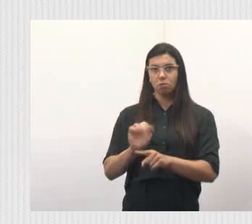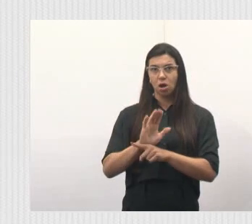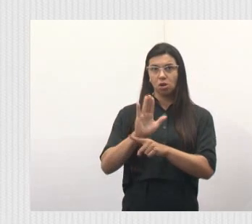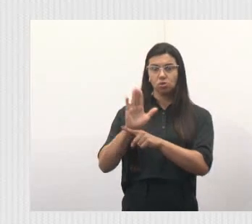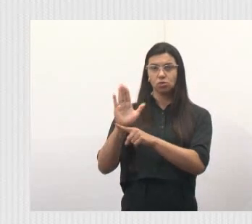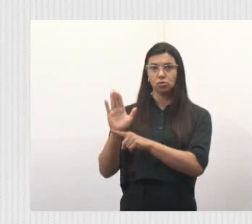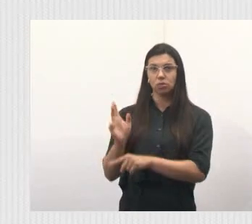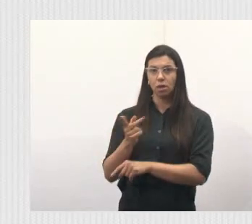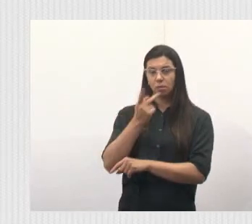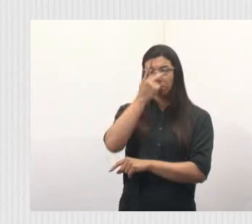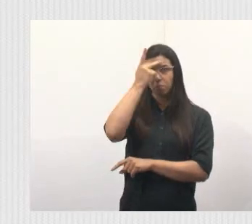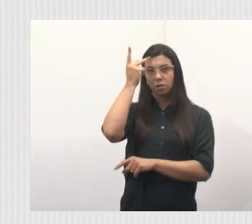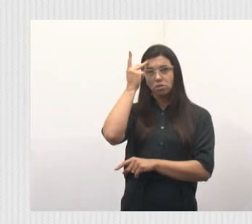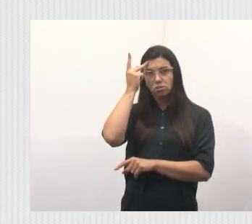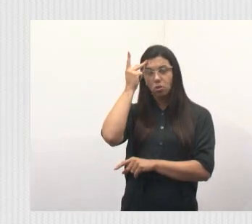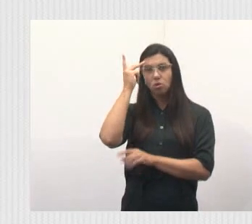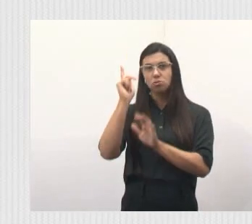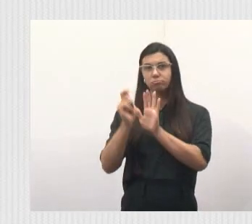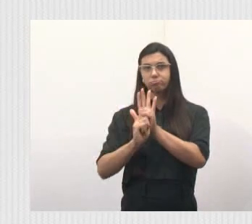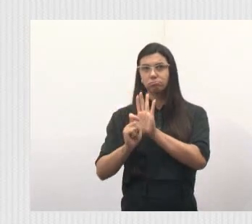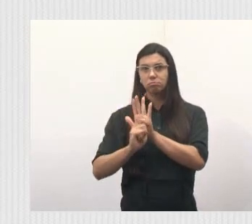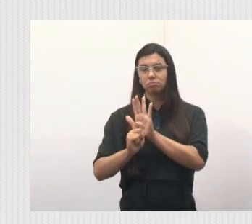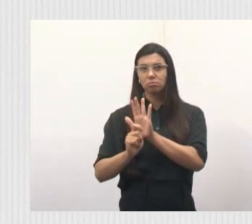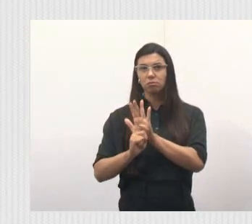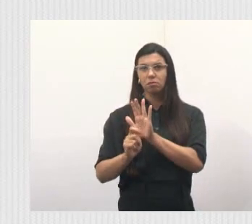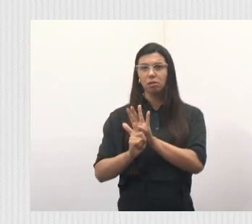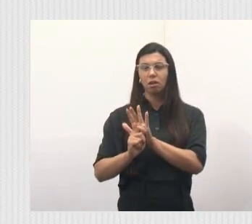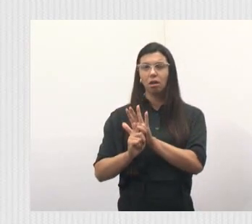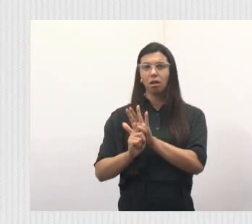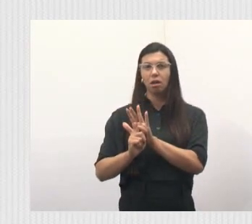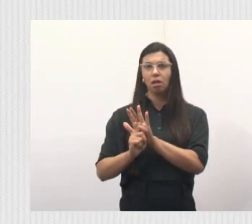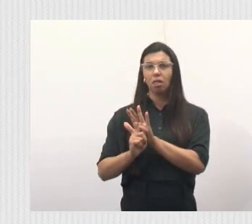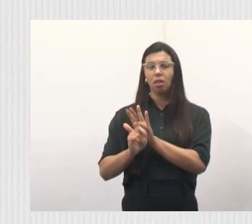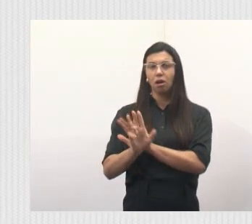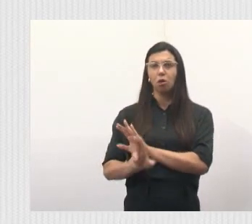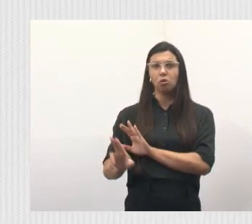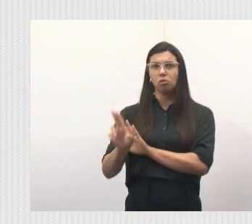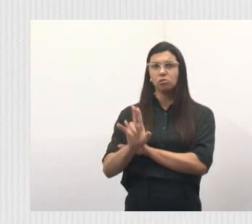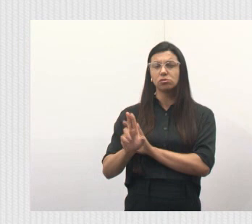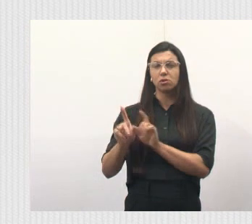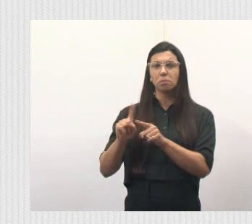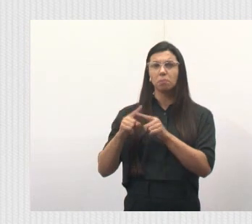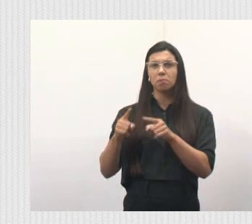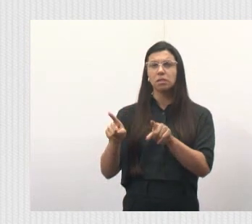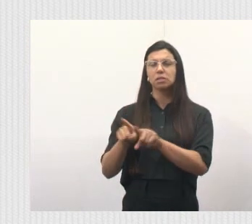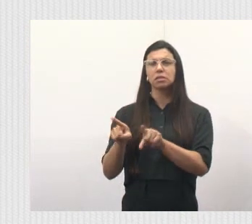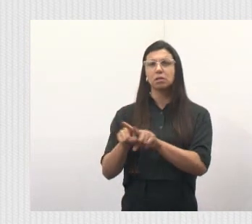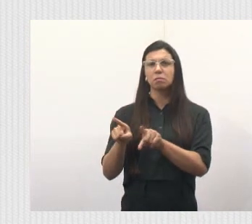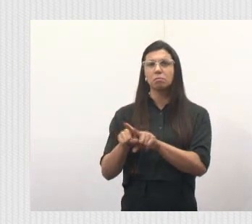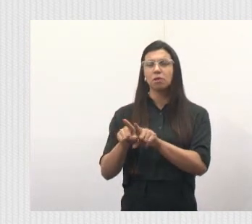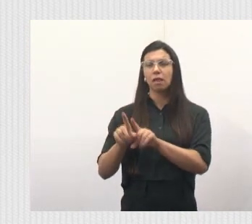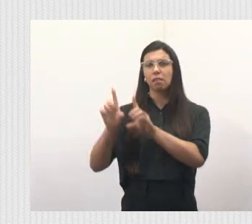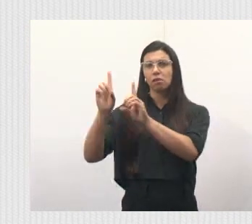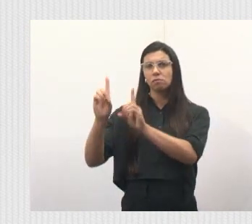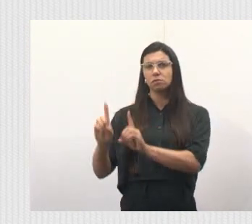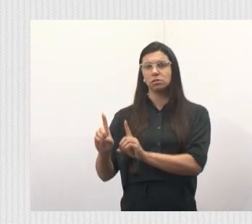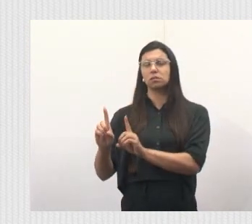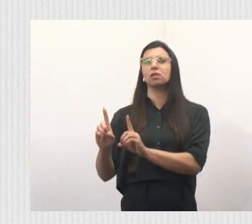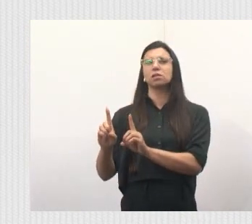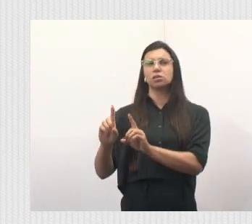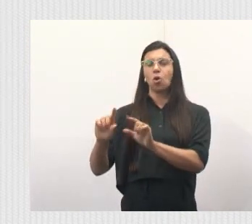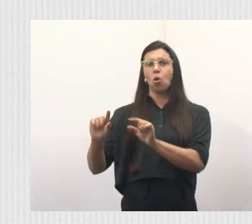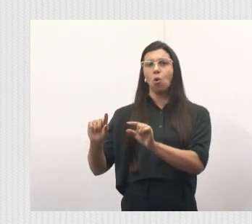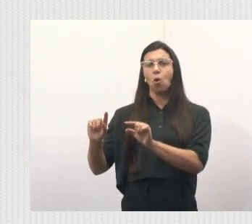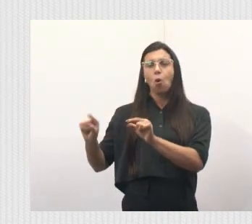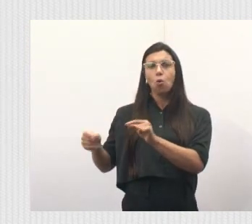unidades voltadas para o atendimento especializado de pessoas com deficiências graves que necessitam de reabilitação com o